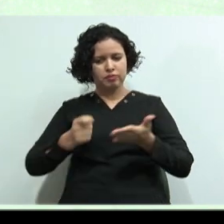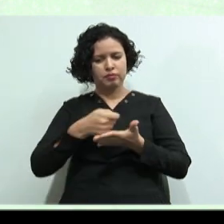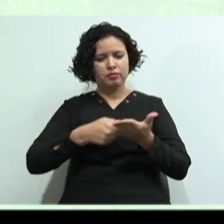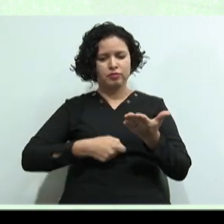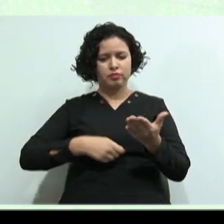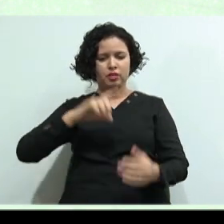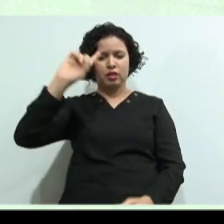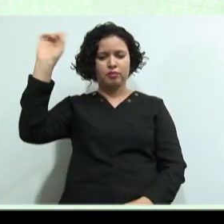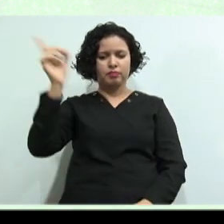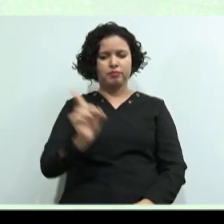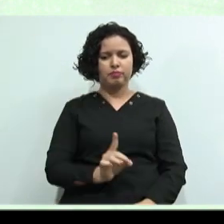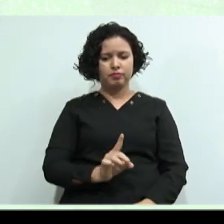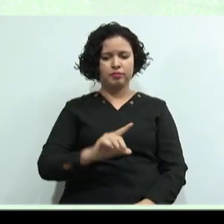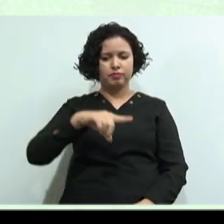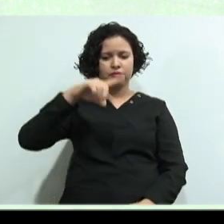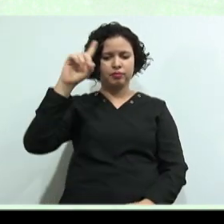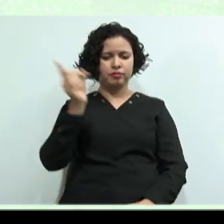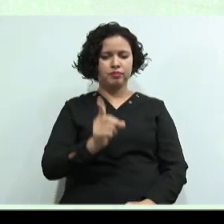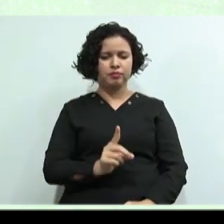e o sinal de raio.